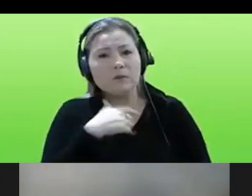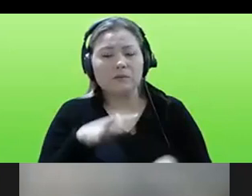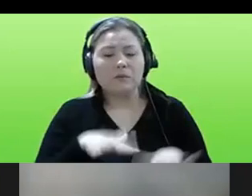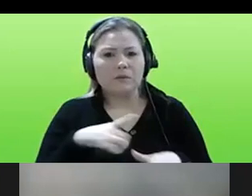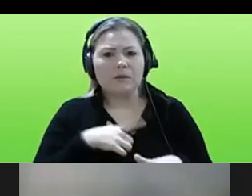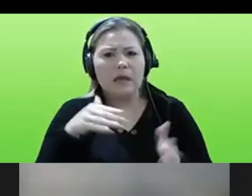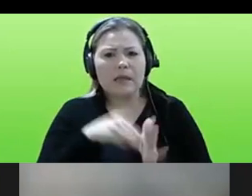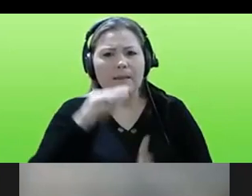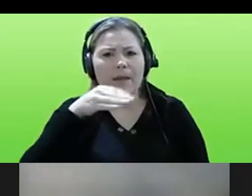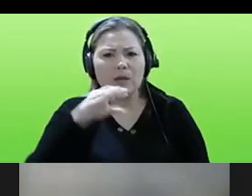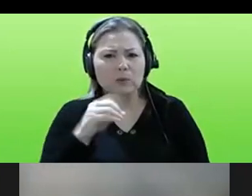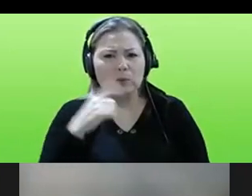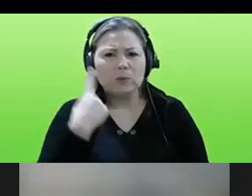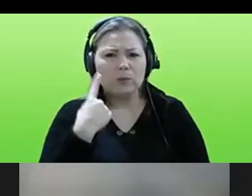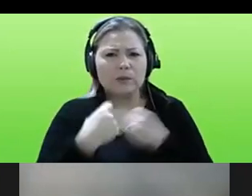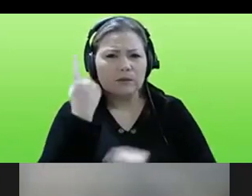março do ano que vem.